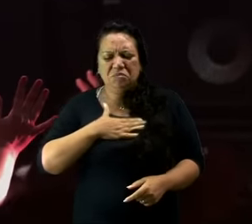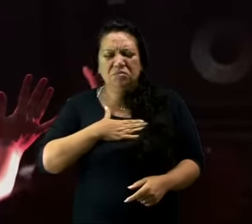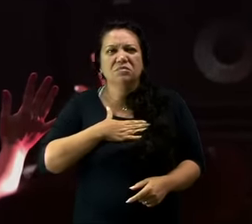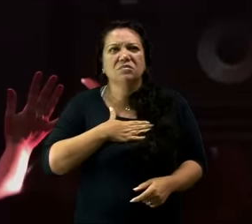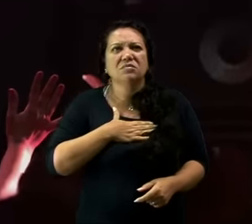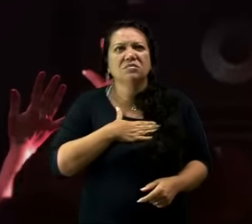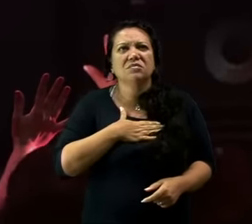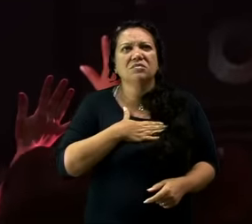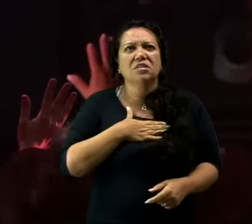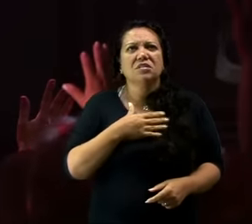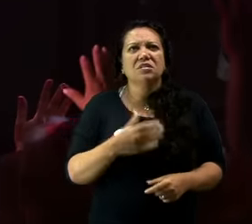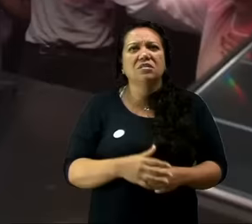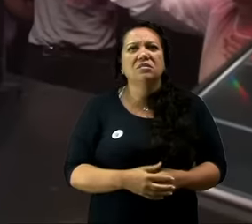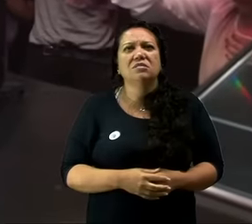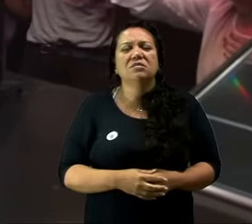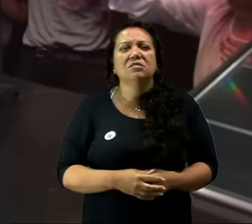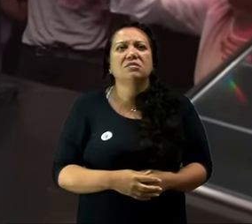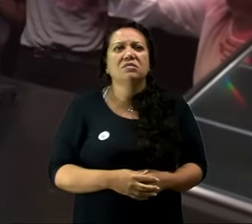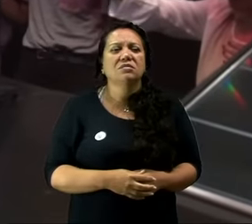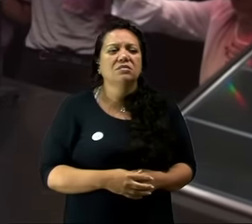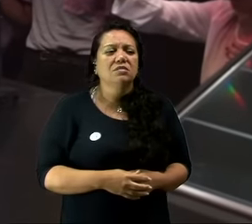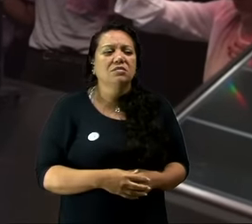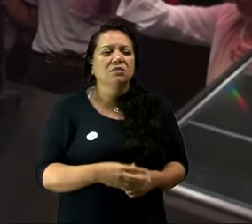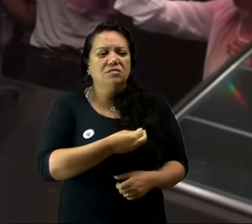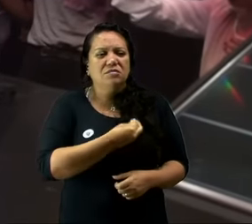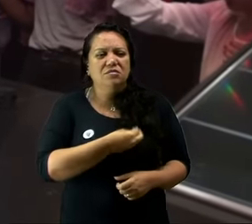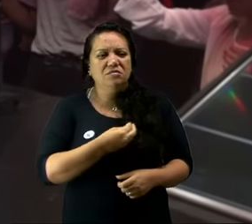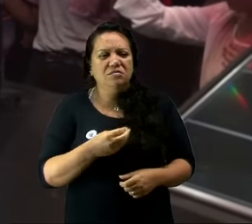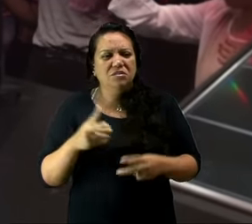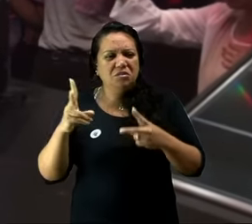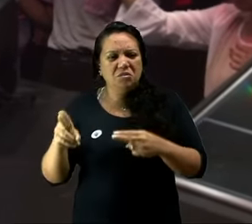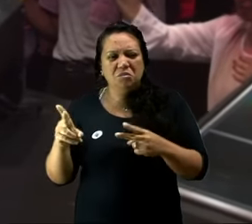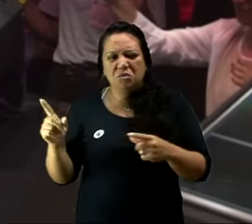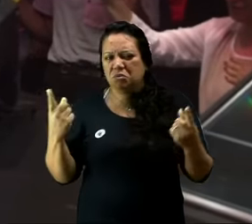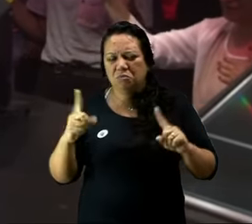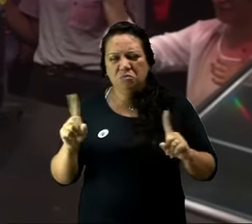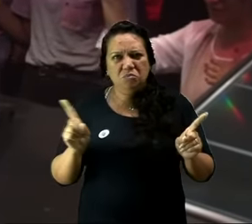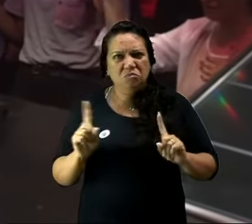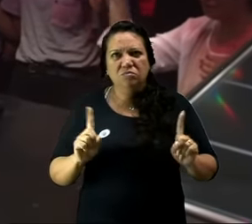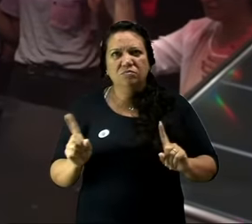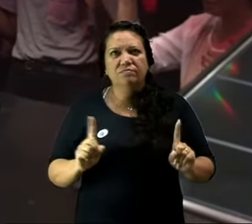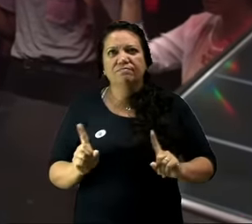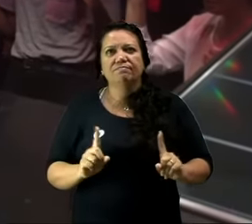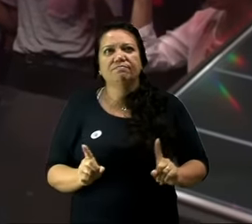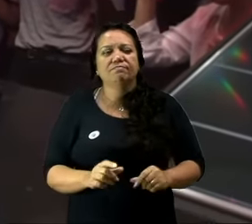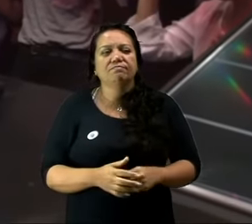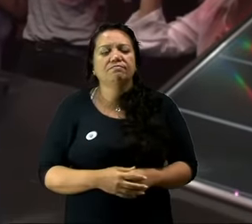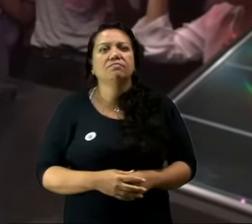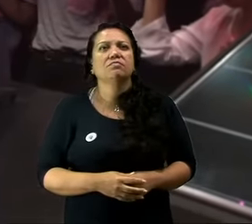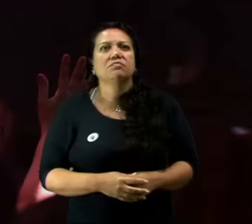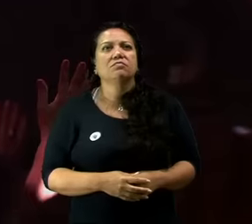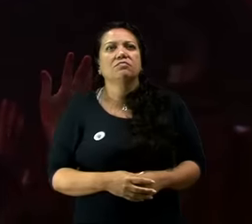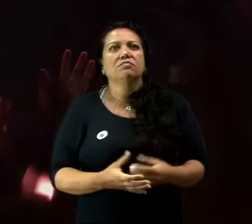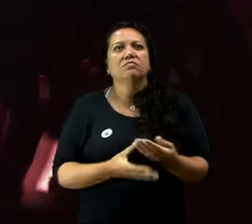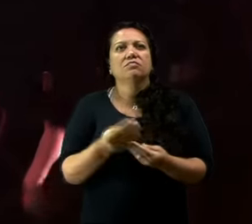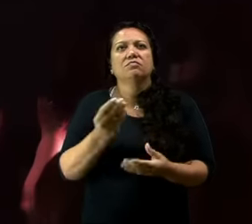coisa repetida nunca mais na minha vida. Levanta a mão para cá.